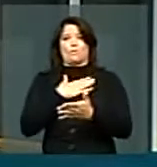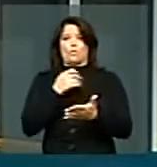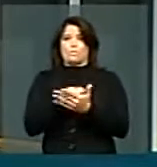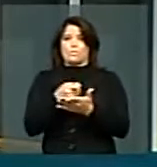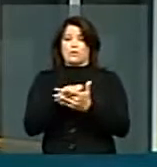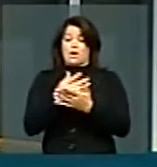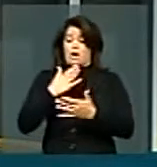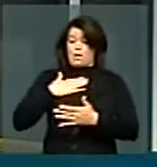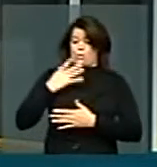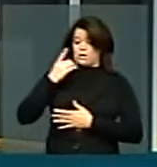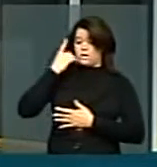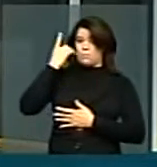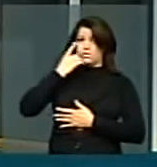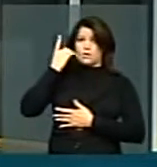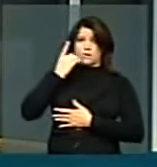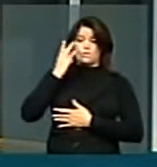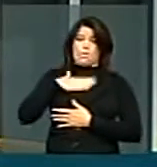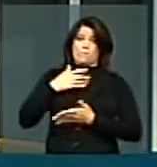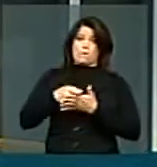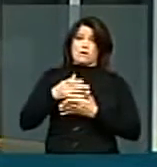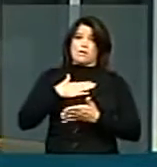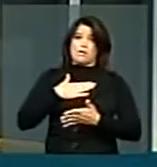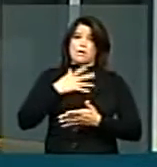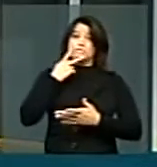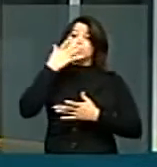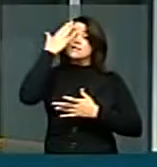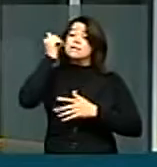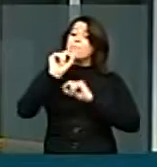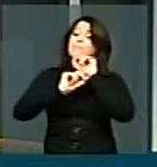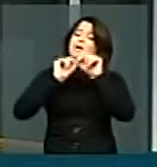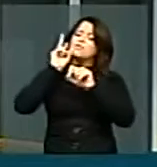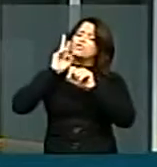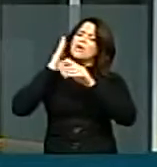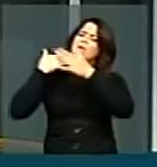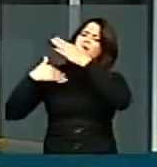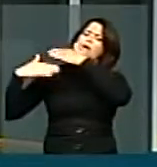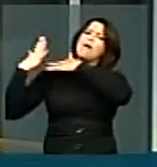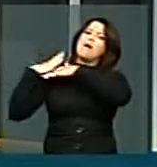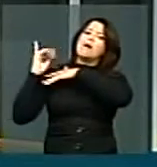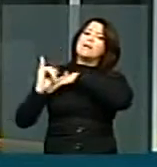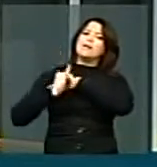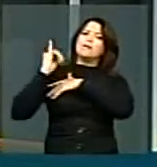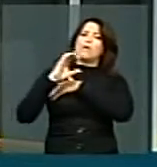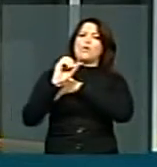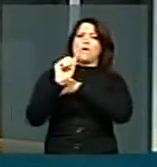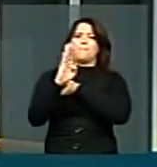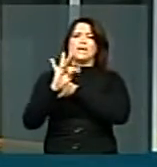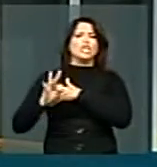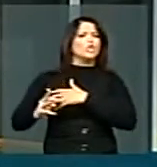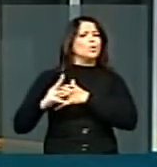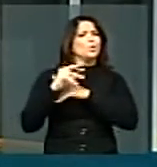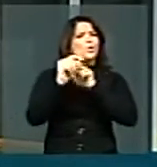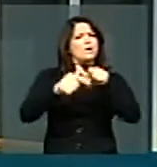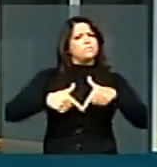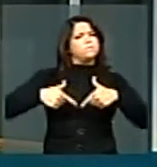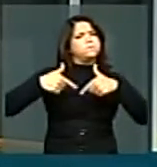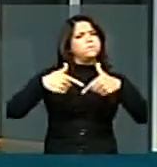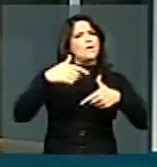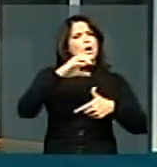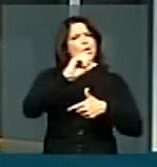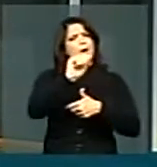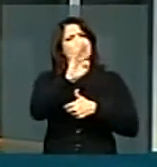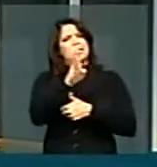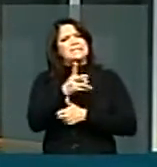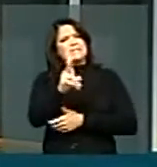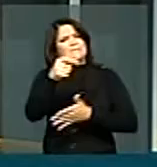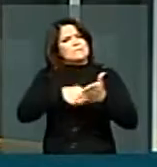como parlamentar, como deputado, reconhecer historicamente a importância de todas as lutas que a Ordem dos Advogados